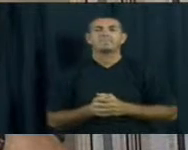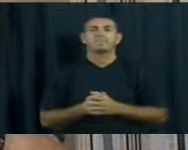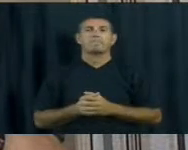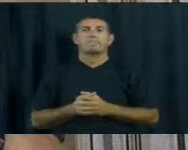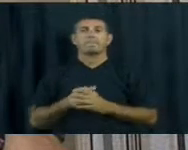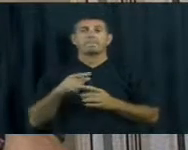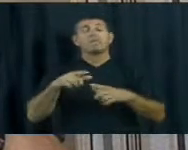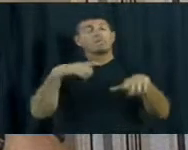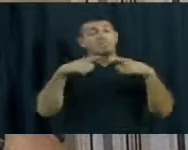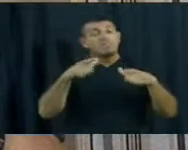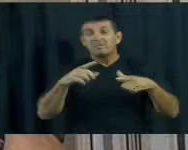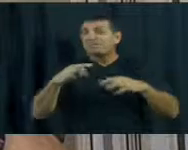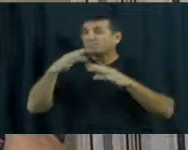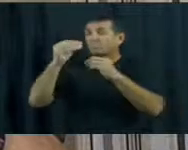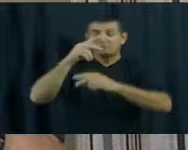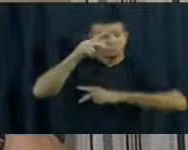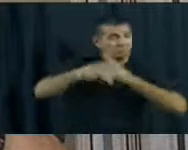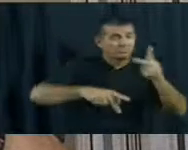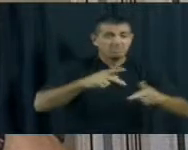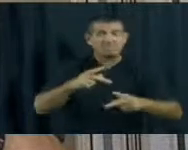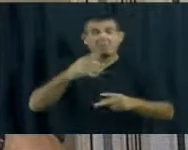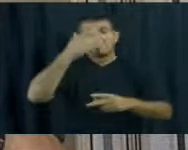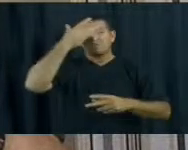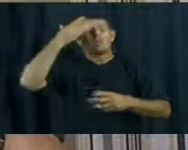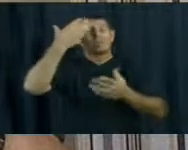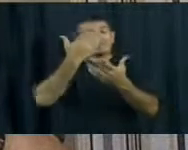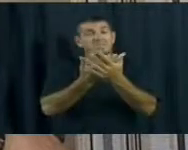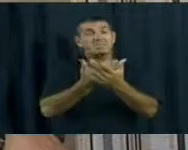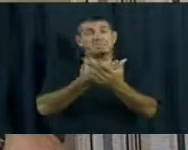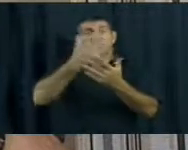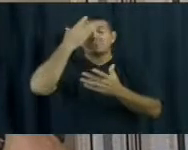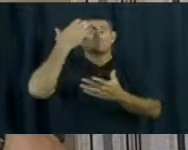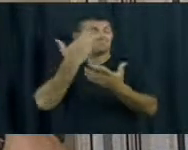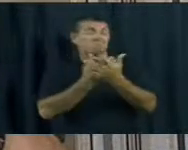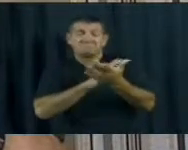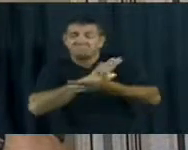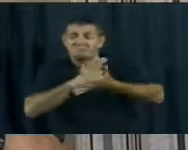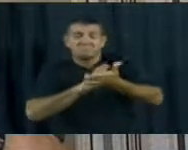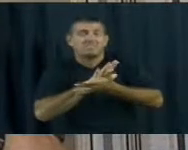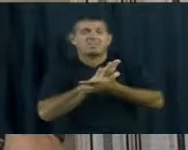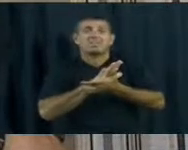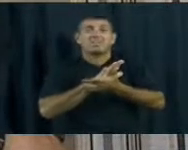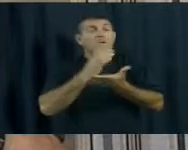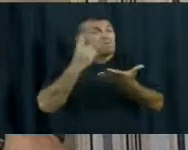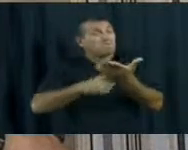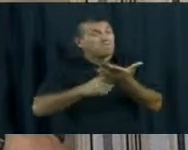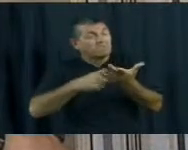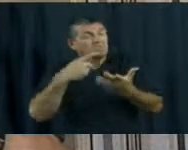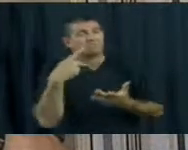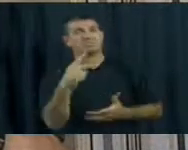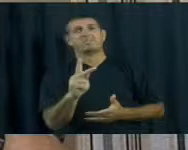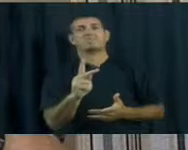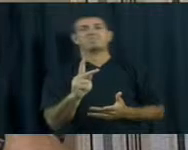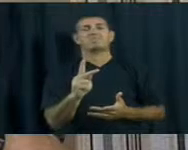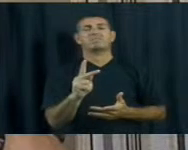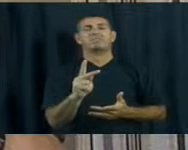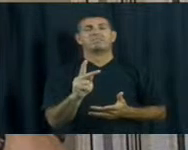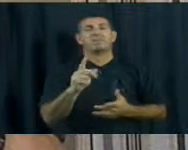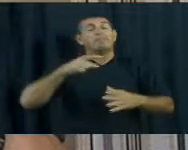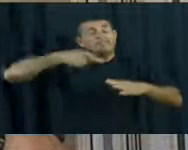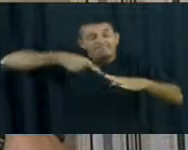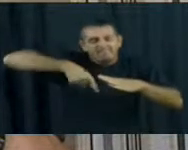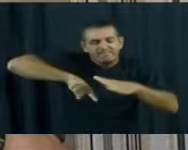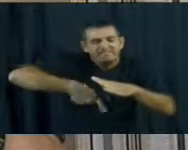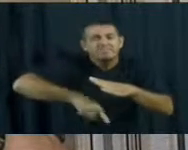você trabalha para todos, para aqueles que acreditaram e aqueles que não acreditaram. E a sua missão é muito, muito